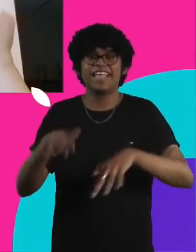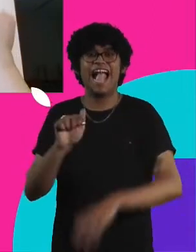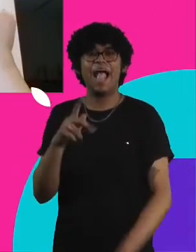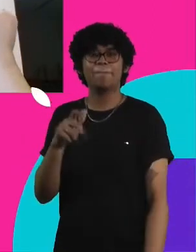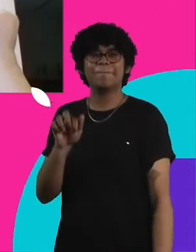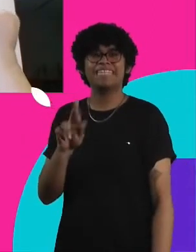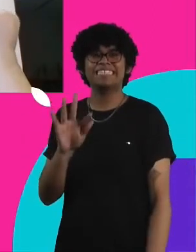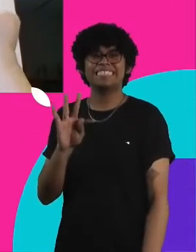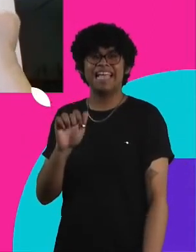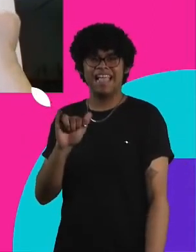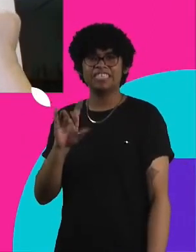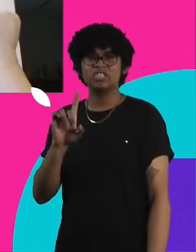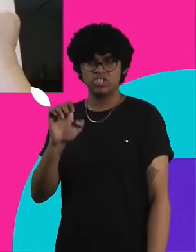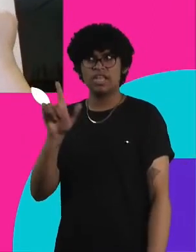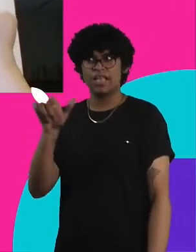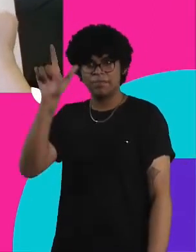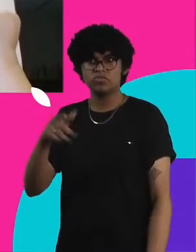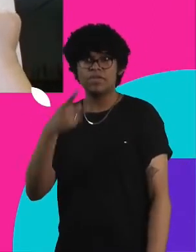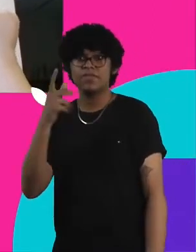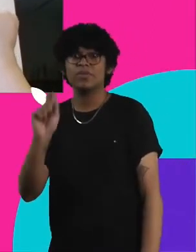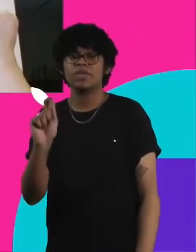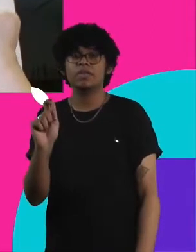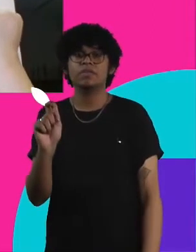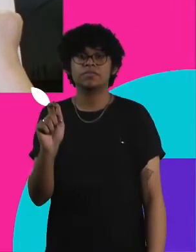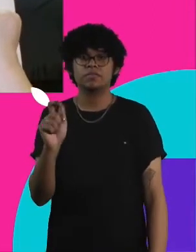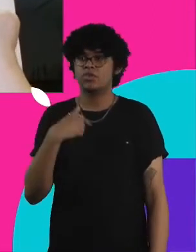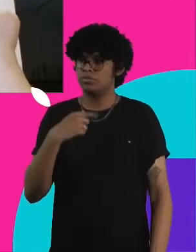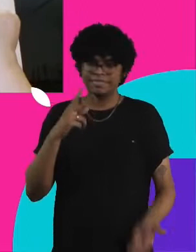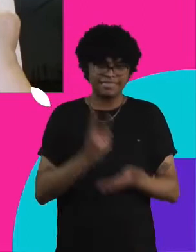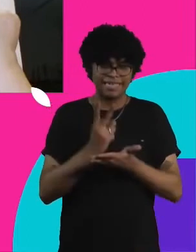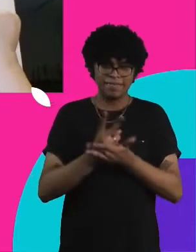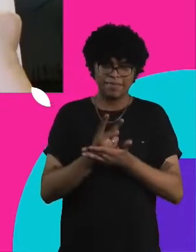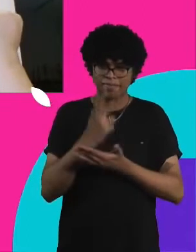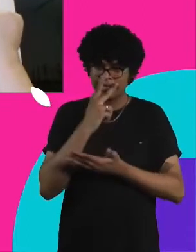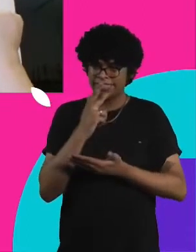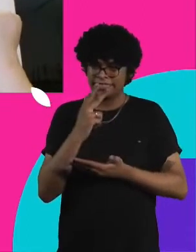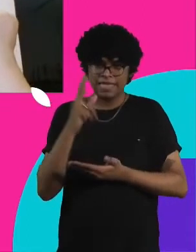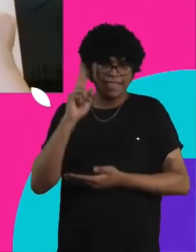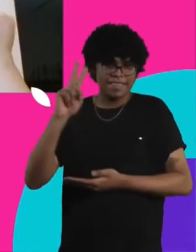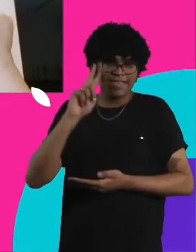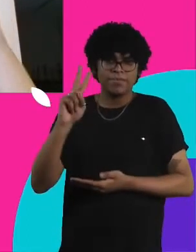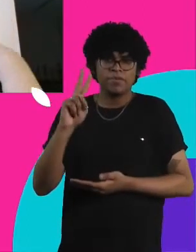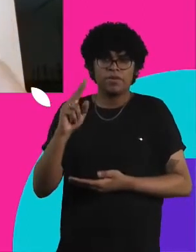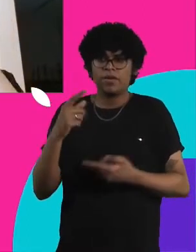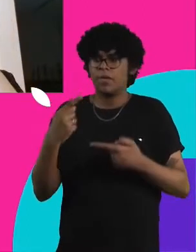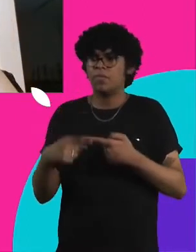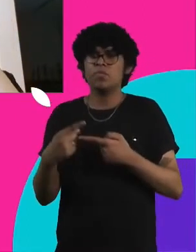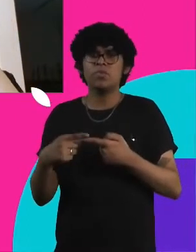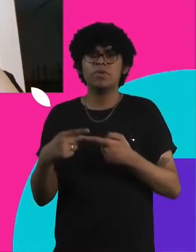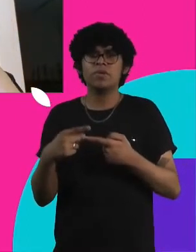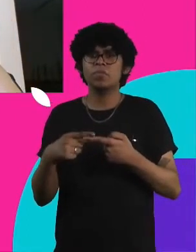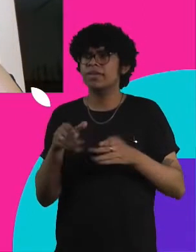quando você está desanimado, naquele dia difícil. Eu disse para ele assim, o que faz no dia que está desanimado? Assim, por que vocês seguiam,